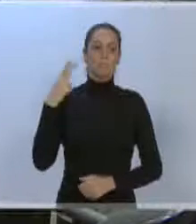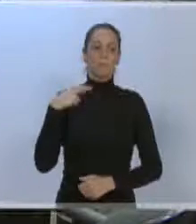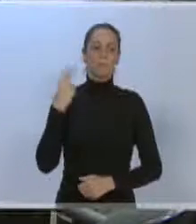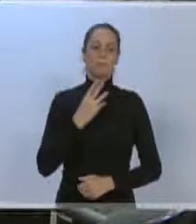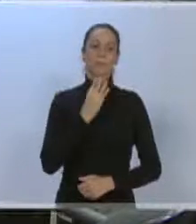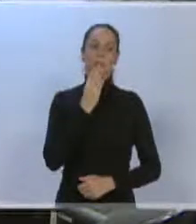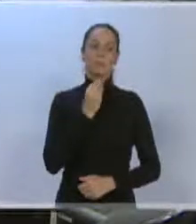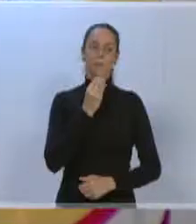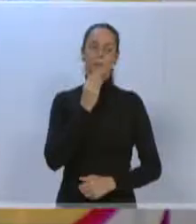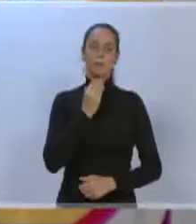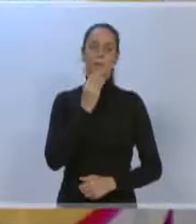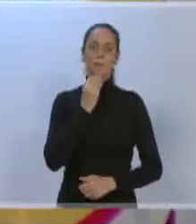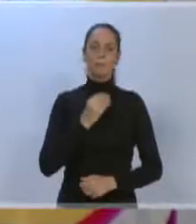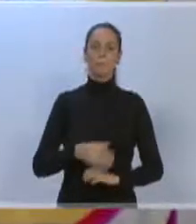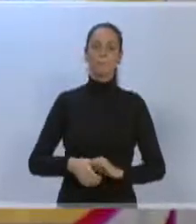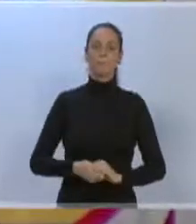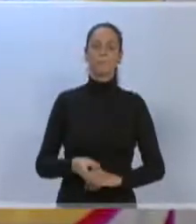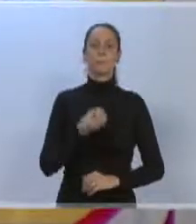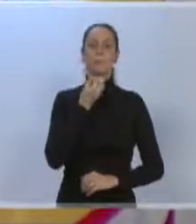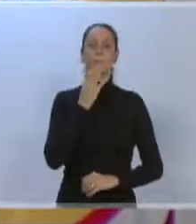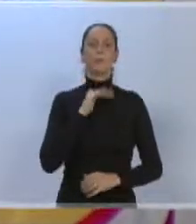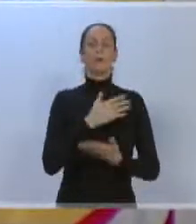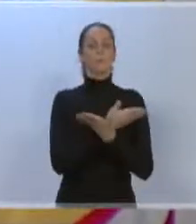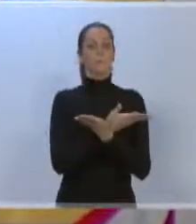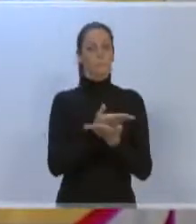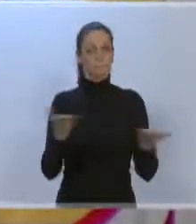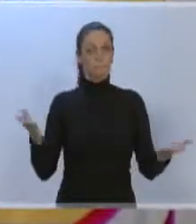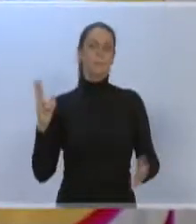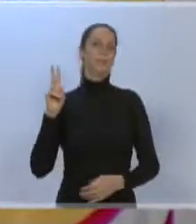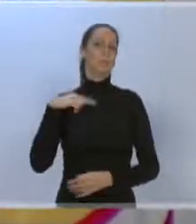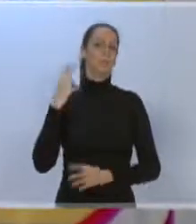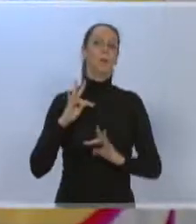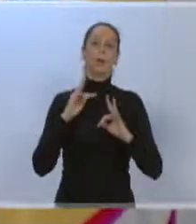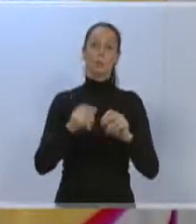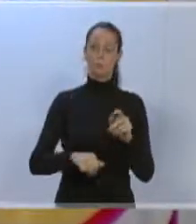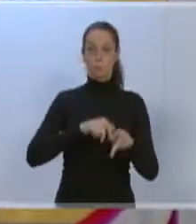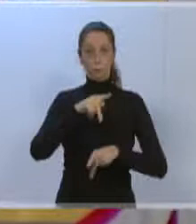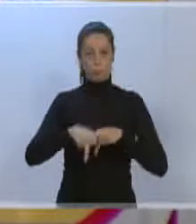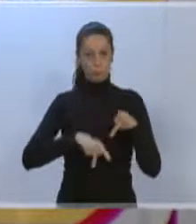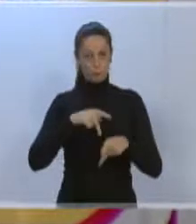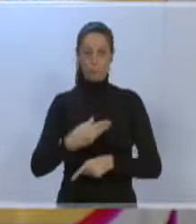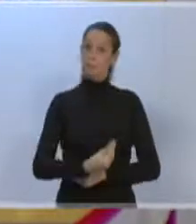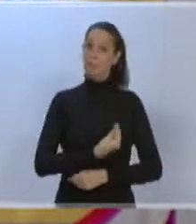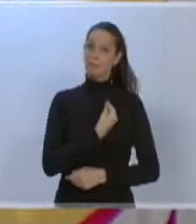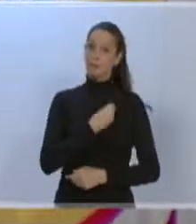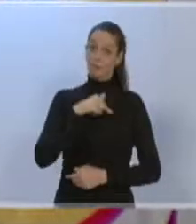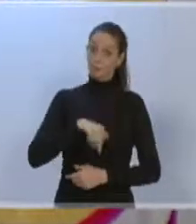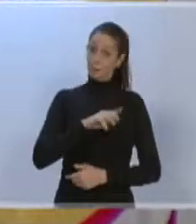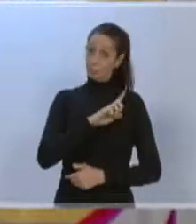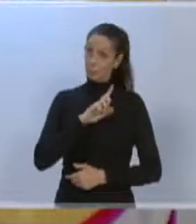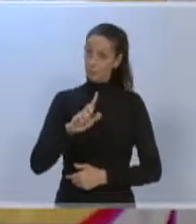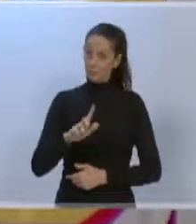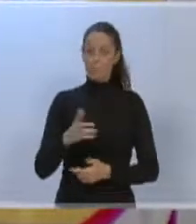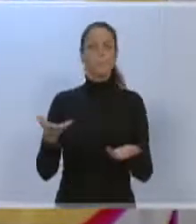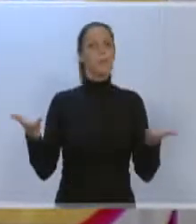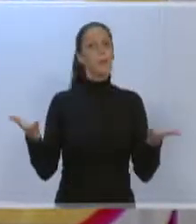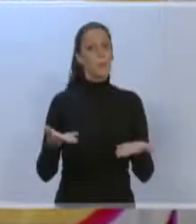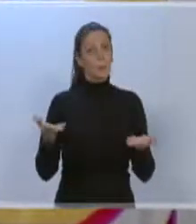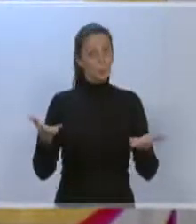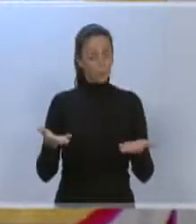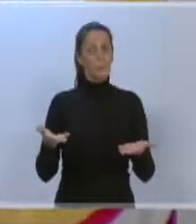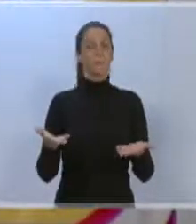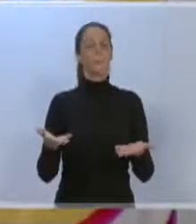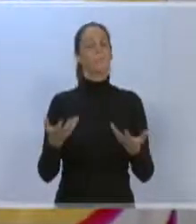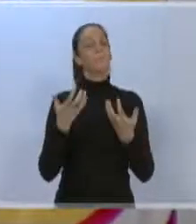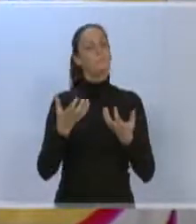voltar de presidente boa tarde e os colegas vereadores boa tarde a toda a população da nossa cidade bem hoje eu gostaria é